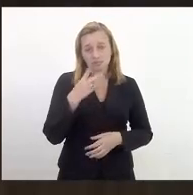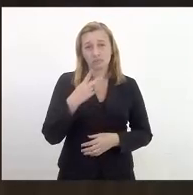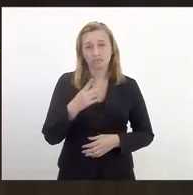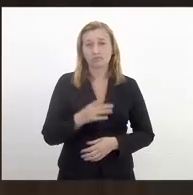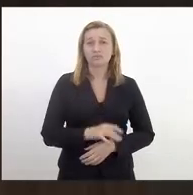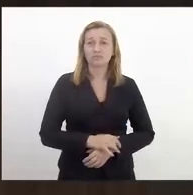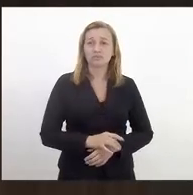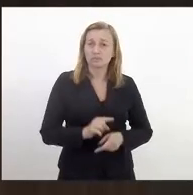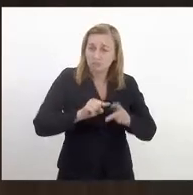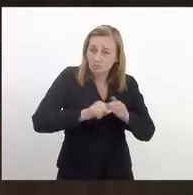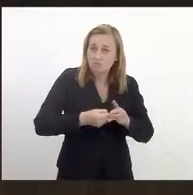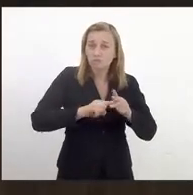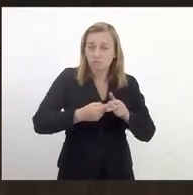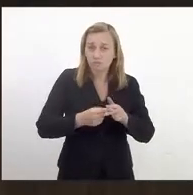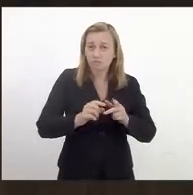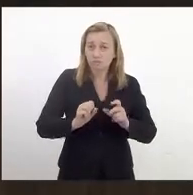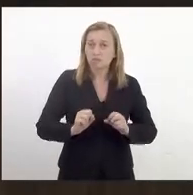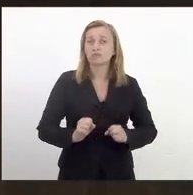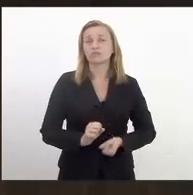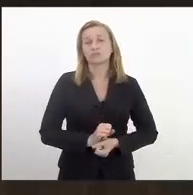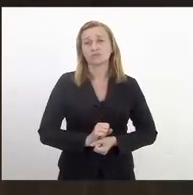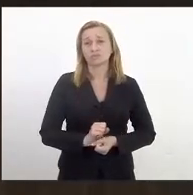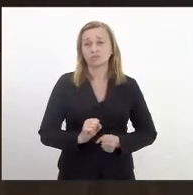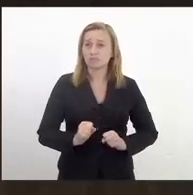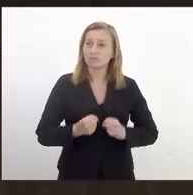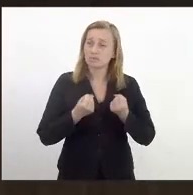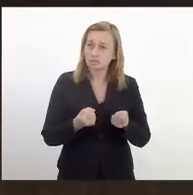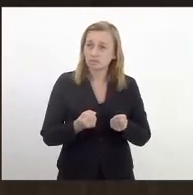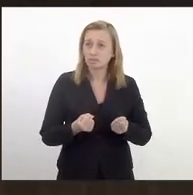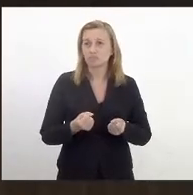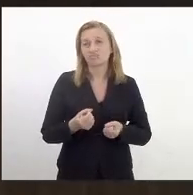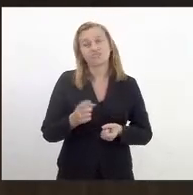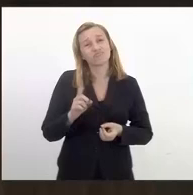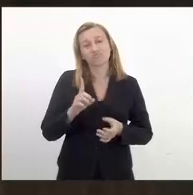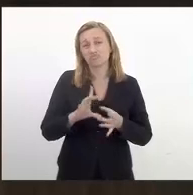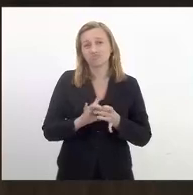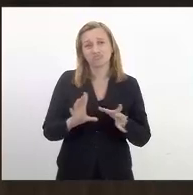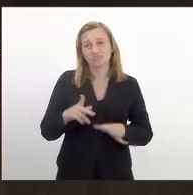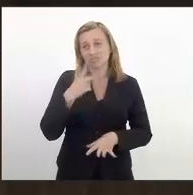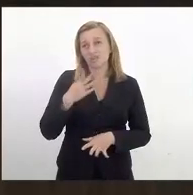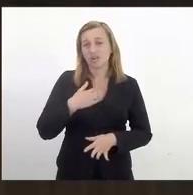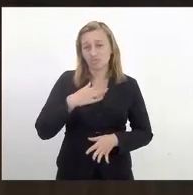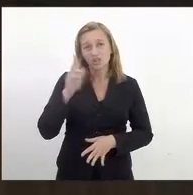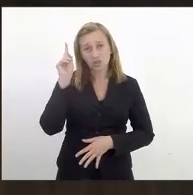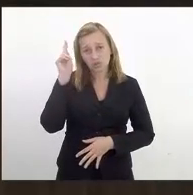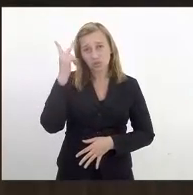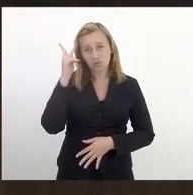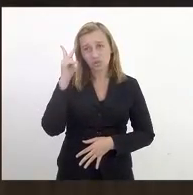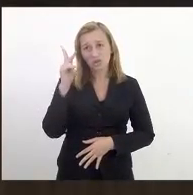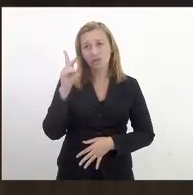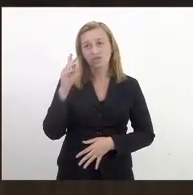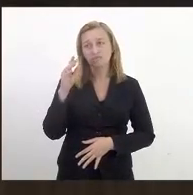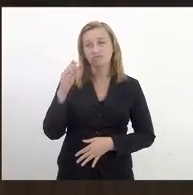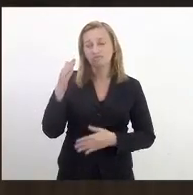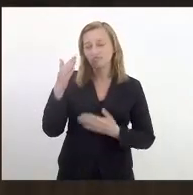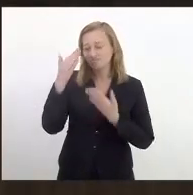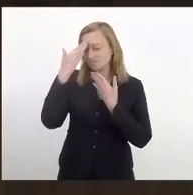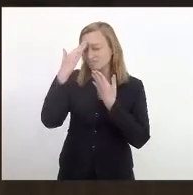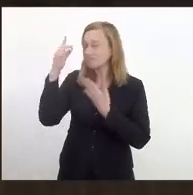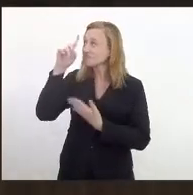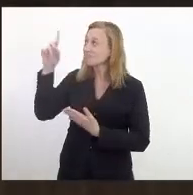forma mas defendendo o mérito e não posso deixar de dizer que a minha história graças a Deus me precede